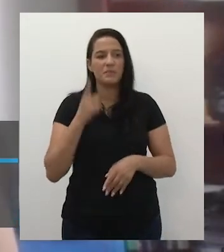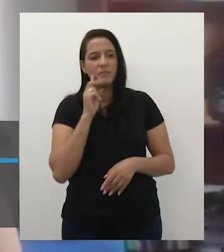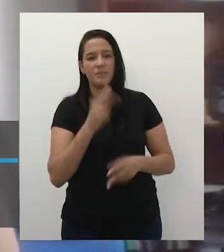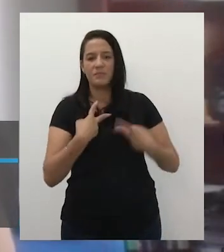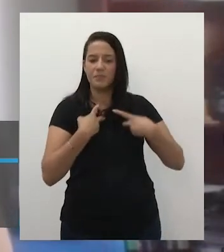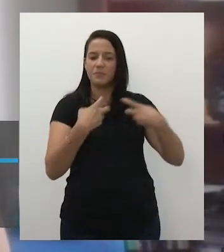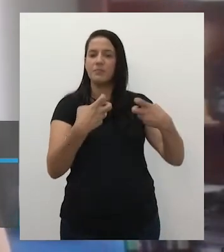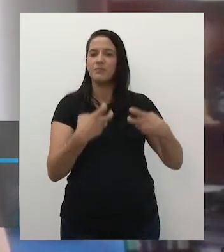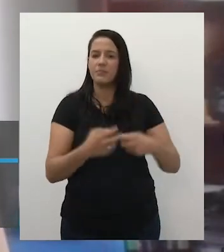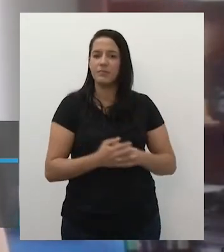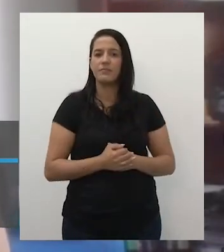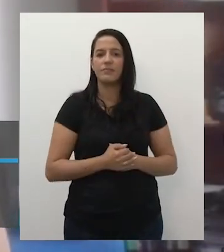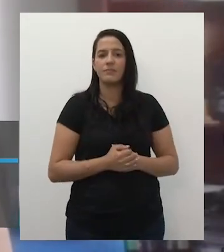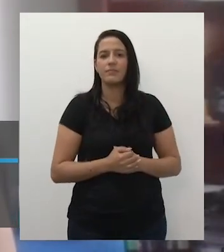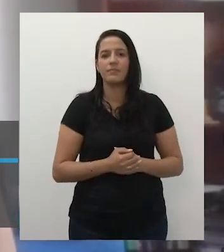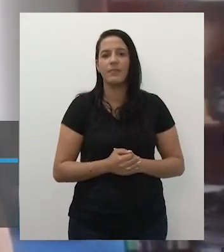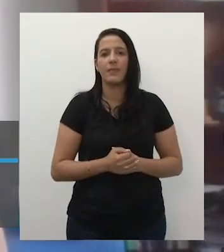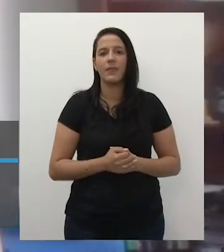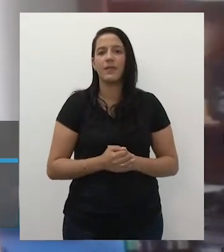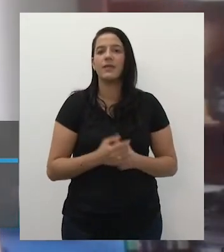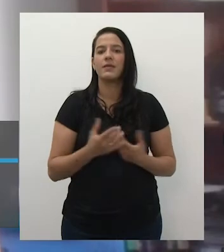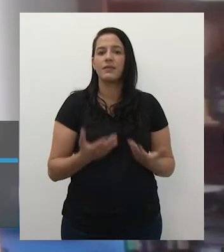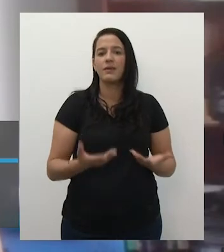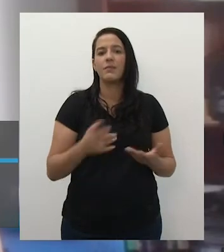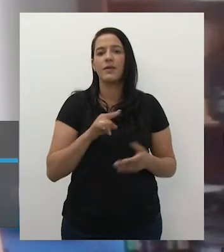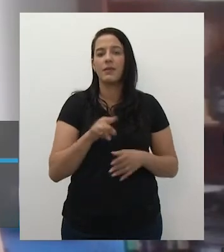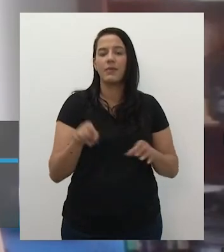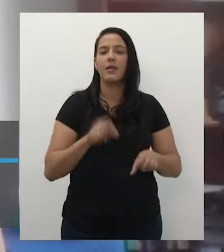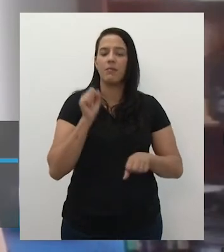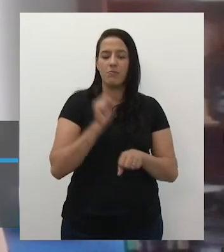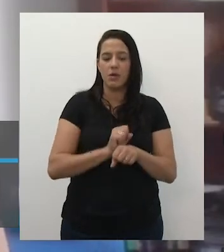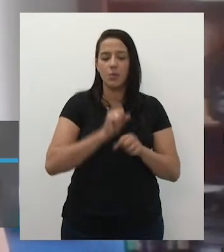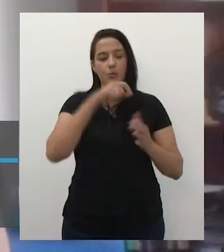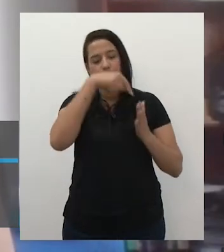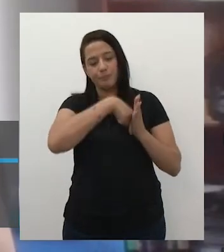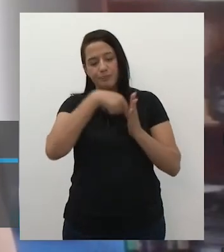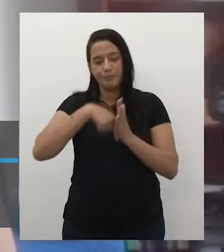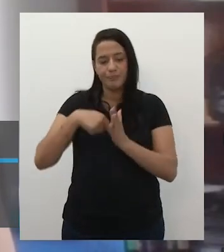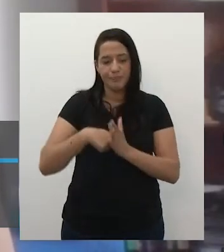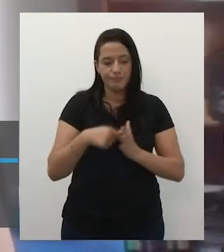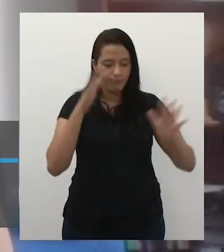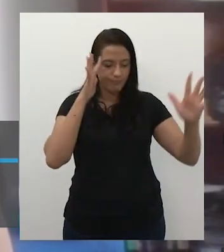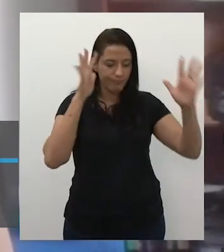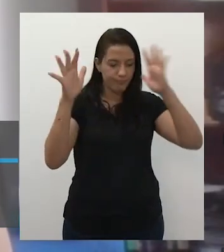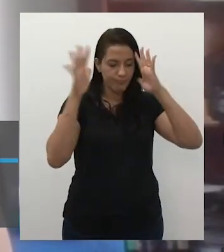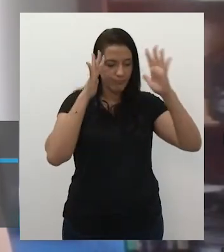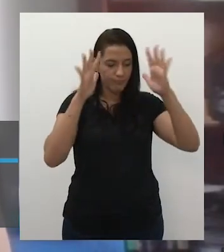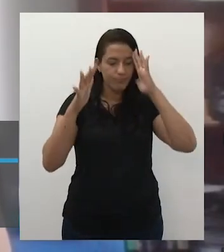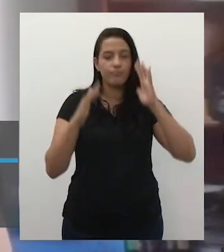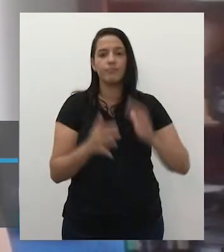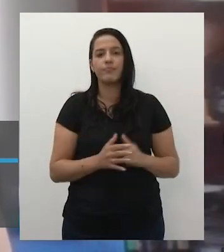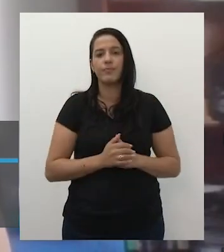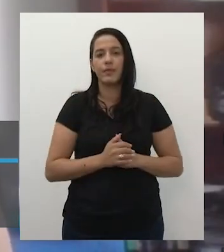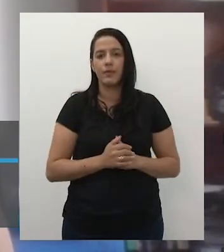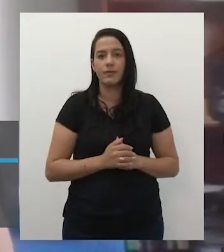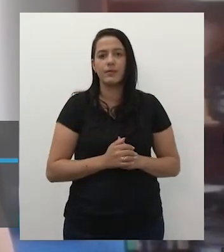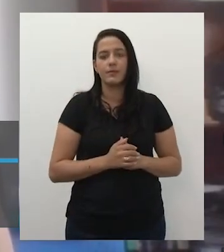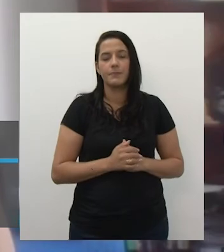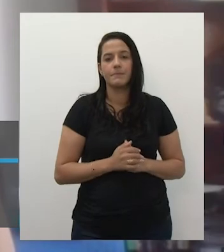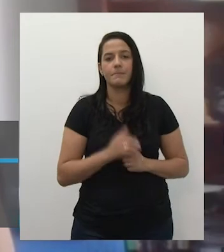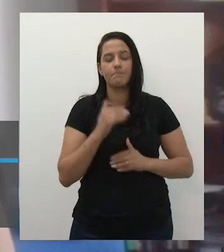ajudou ela a se organizar, a ter esse senso de responsabilidade, né? Então, ter essa competência da responsabilidade, de